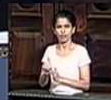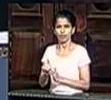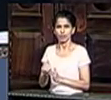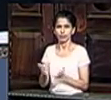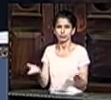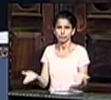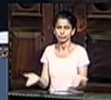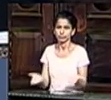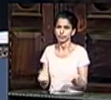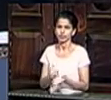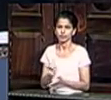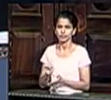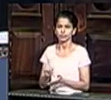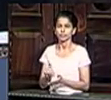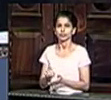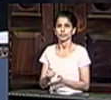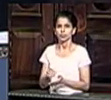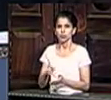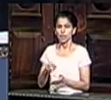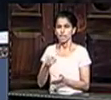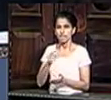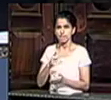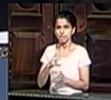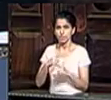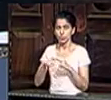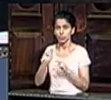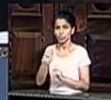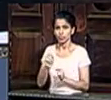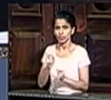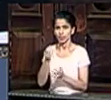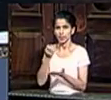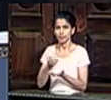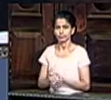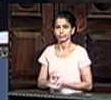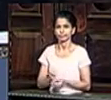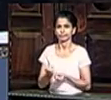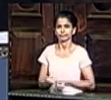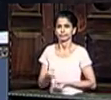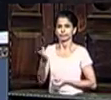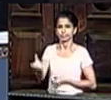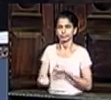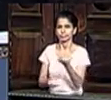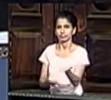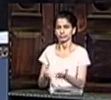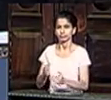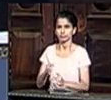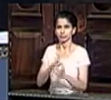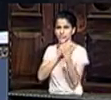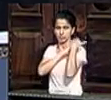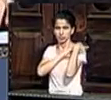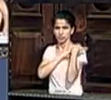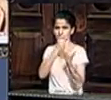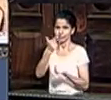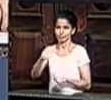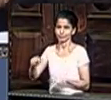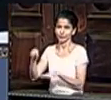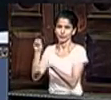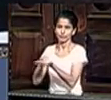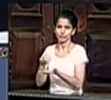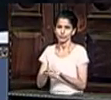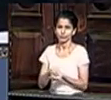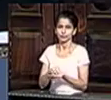problema de receita não problema de despesa de responsabilidade no gasto é de responsabilidade do trato da coisa pública